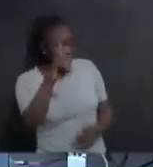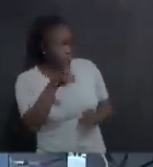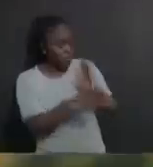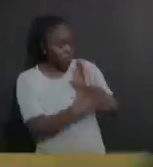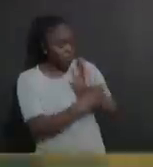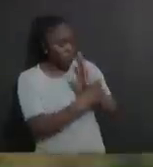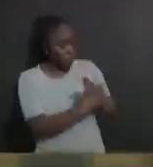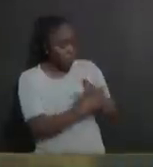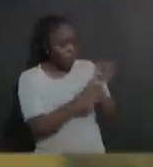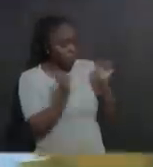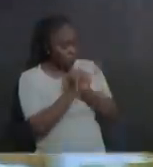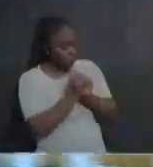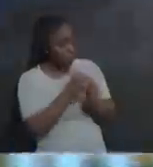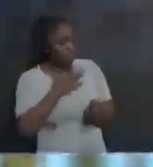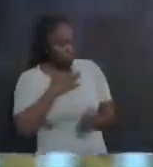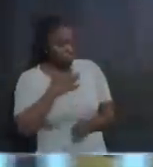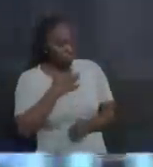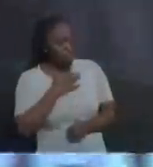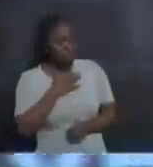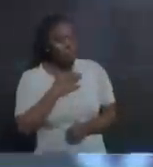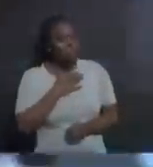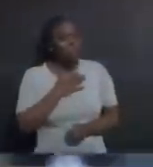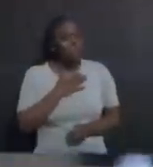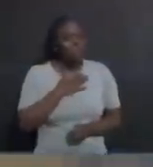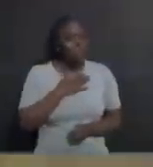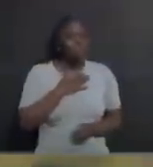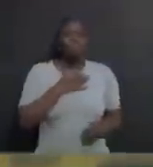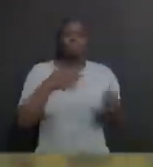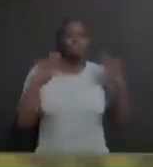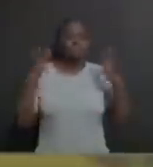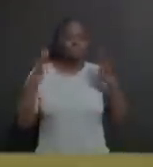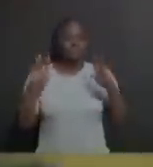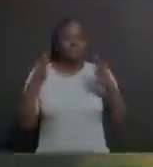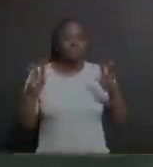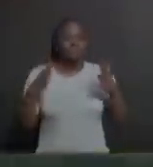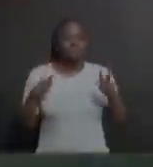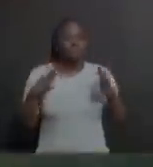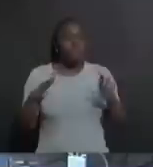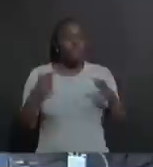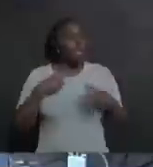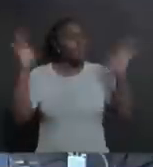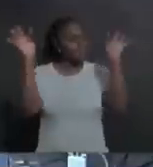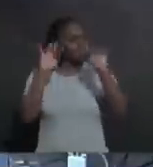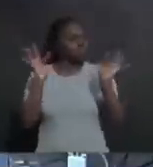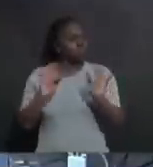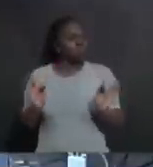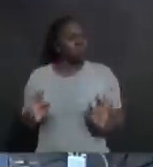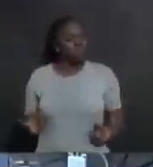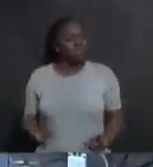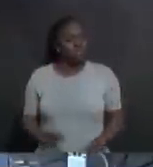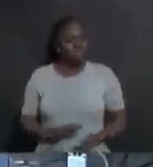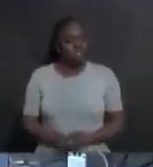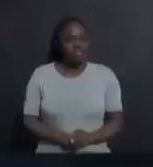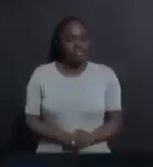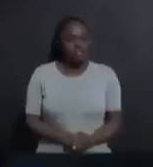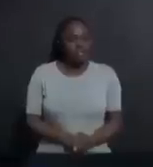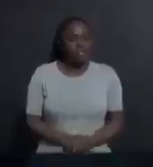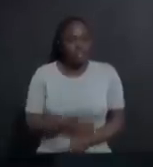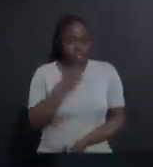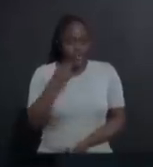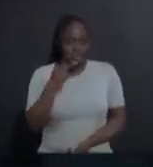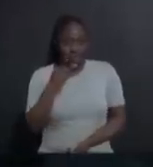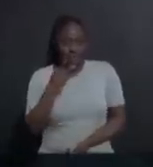táxi. Aí quando ele falou aquilo, eu fiquei muito feliz. Aí, porque gente, deixa eu